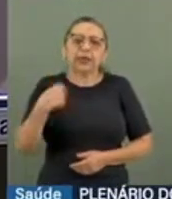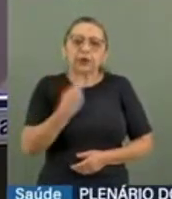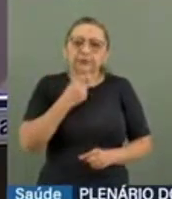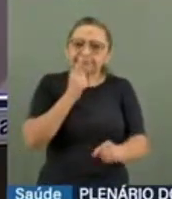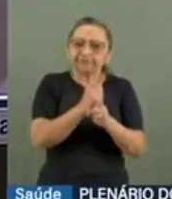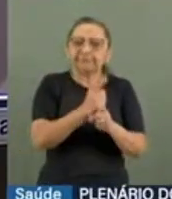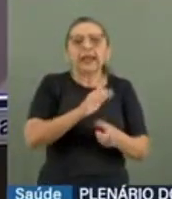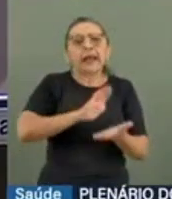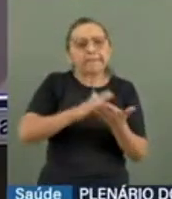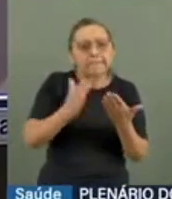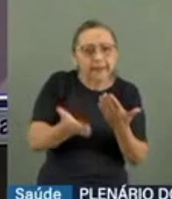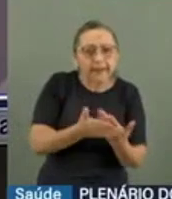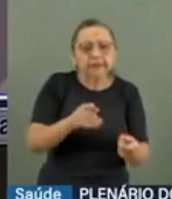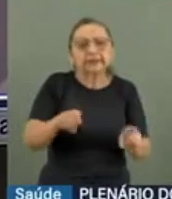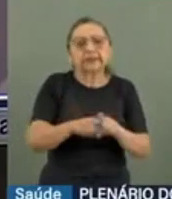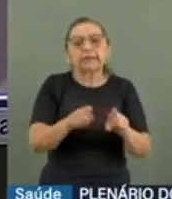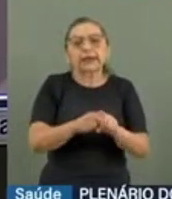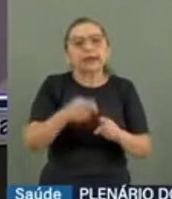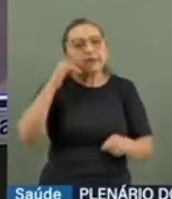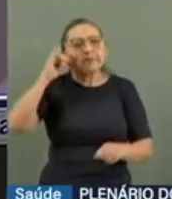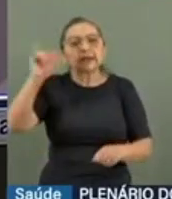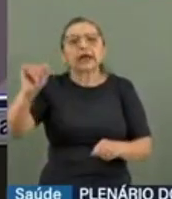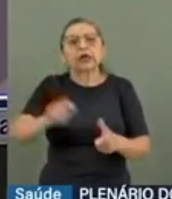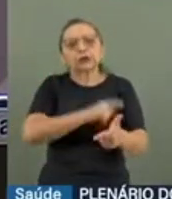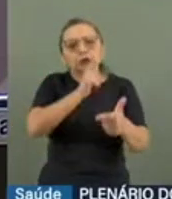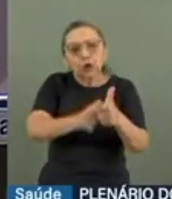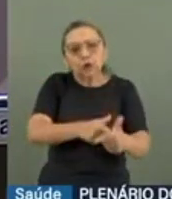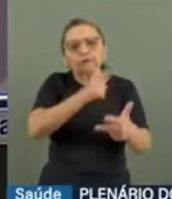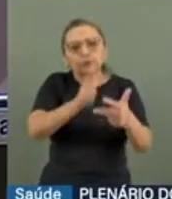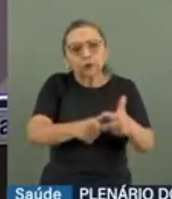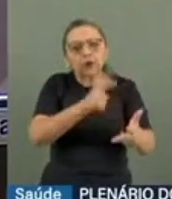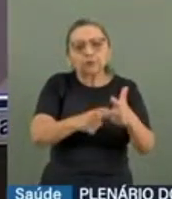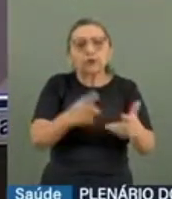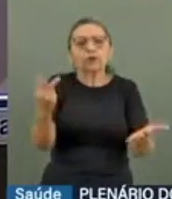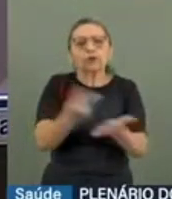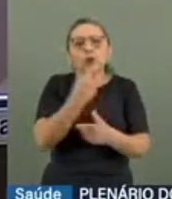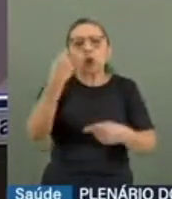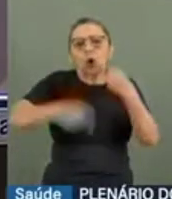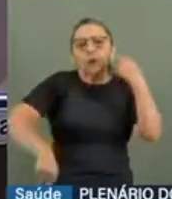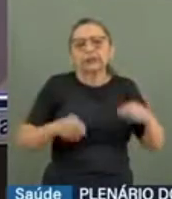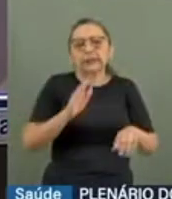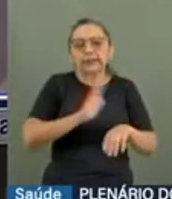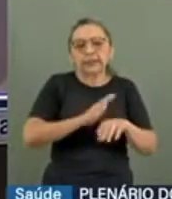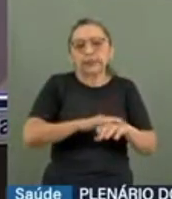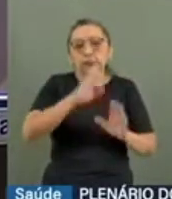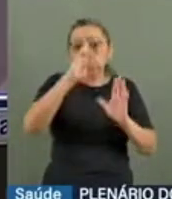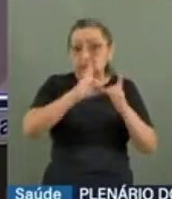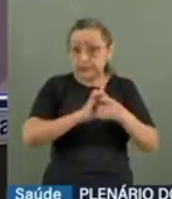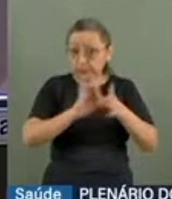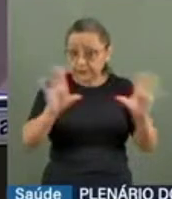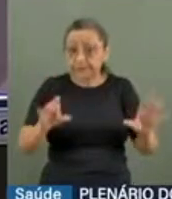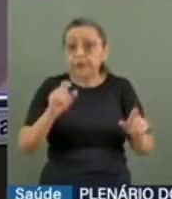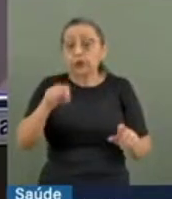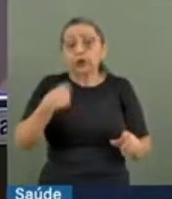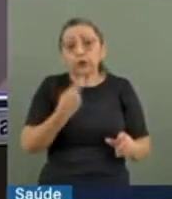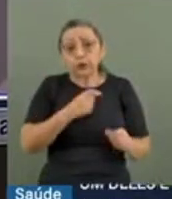identificar as ameaças e prevenir novos atentados contra o Estado Democrático de Direito. É o que